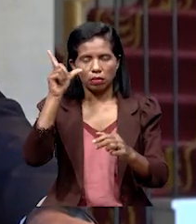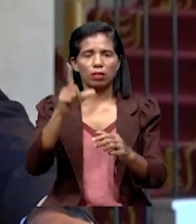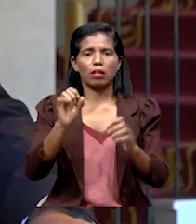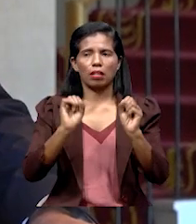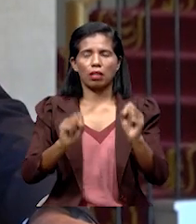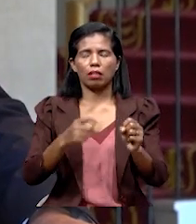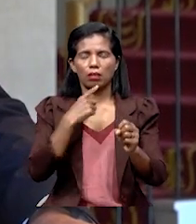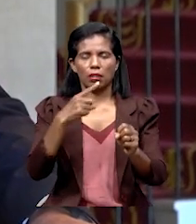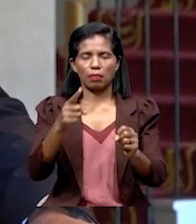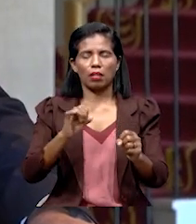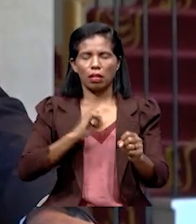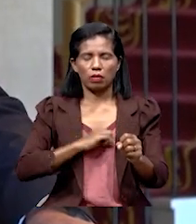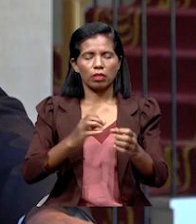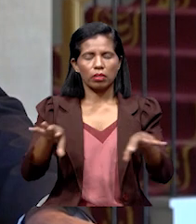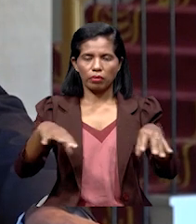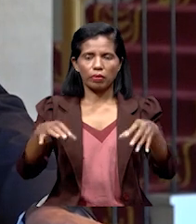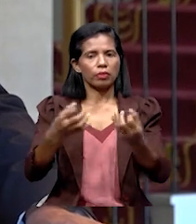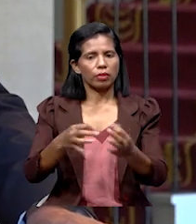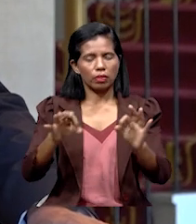e basicamente